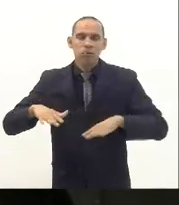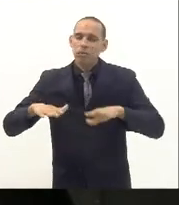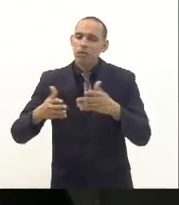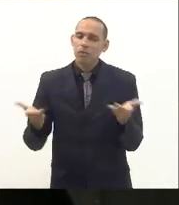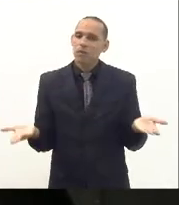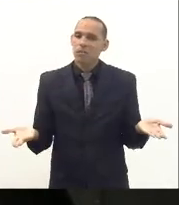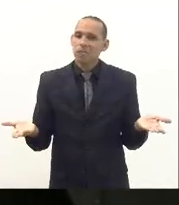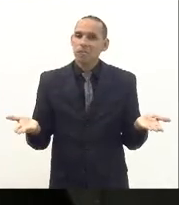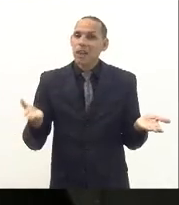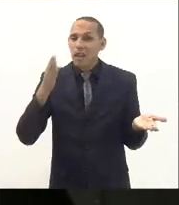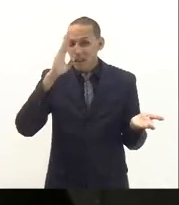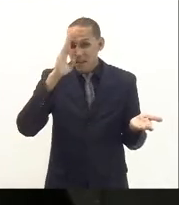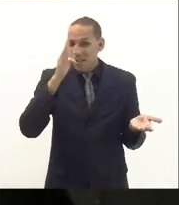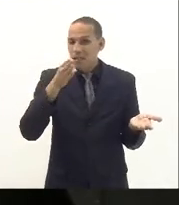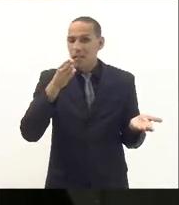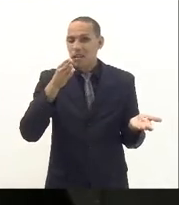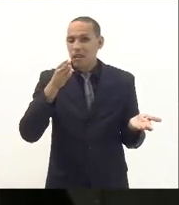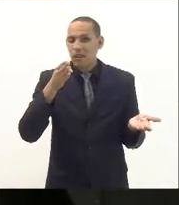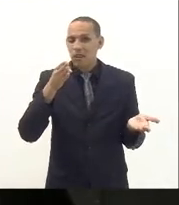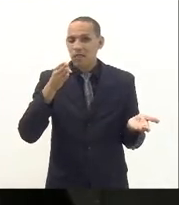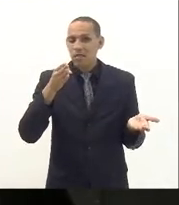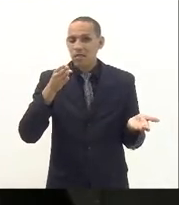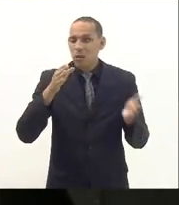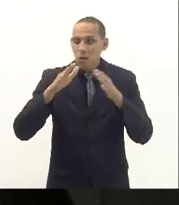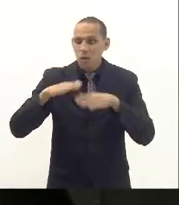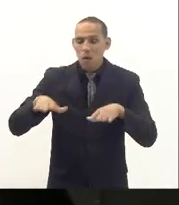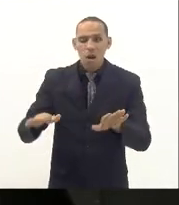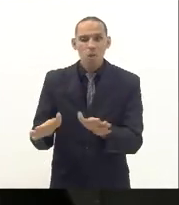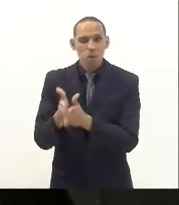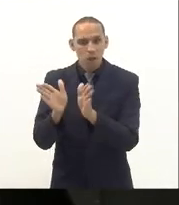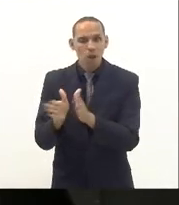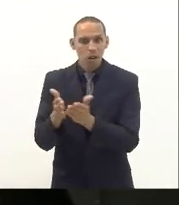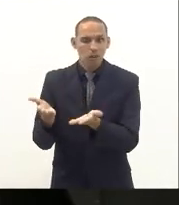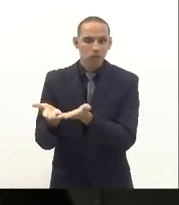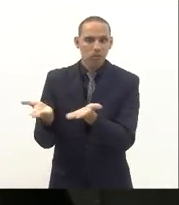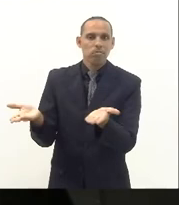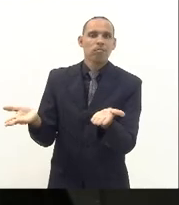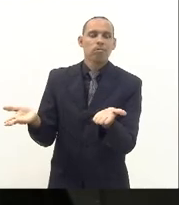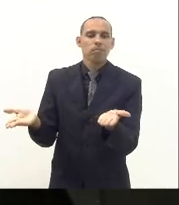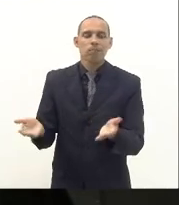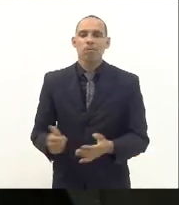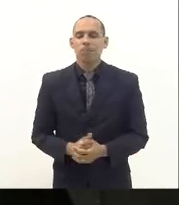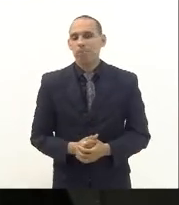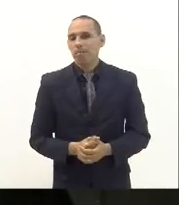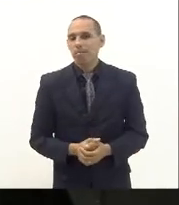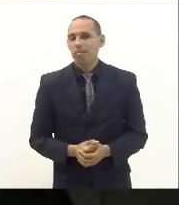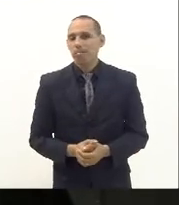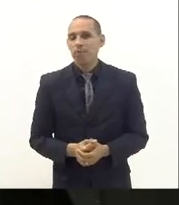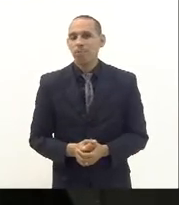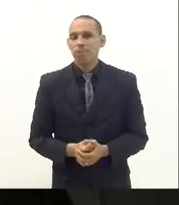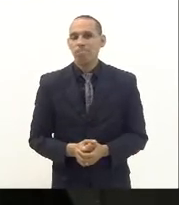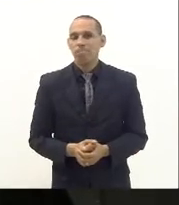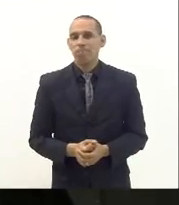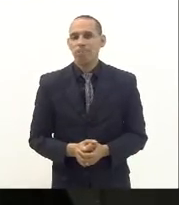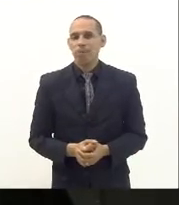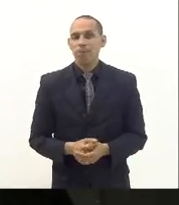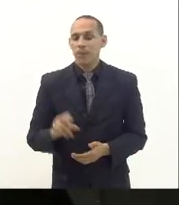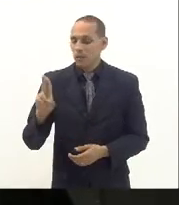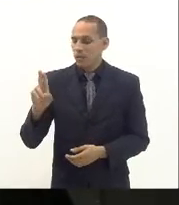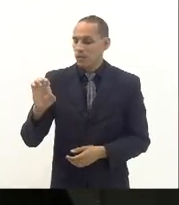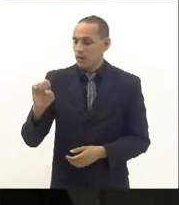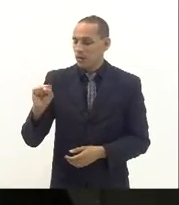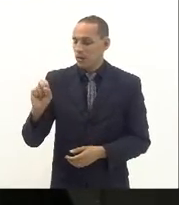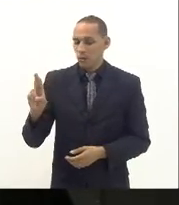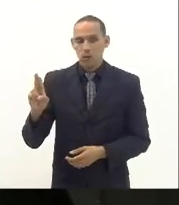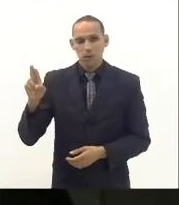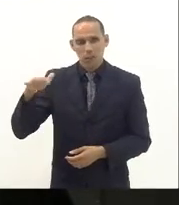Principalmente aqueles menos favorecidos a bom e quando tenha o Enzo